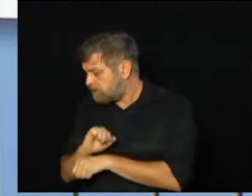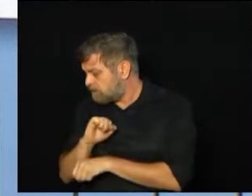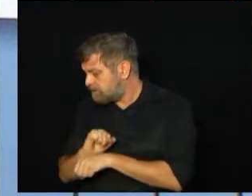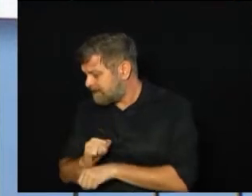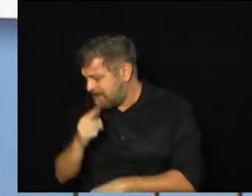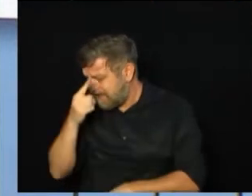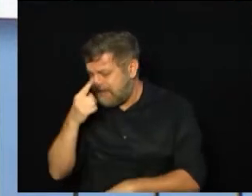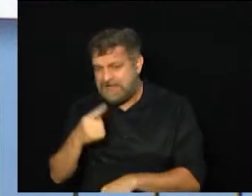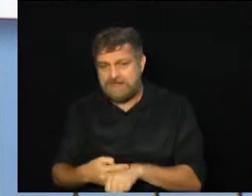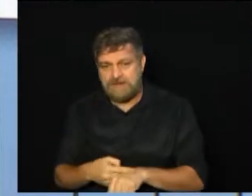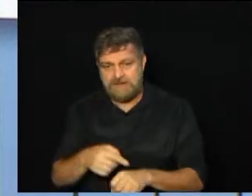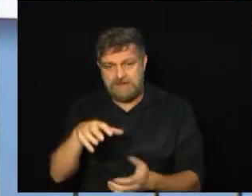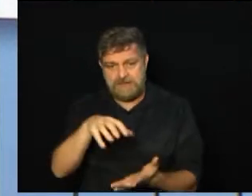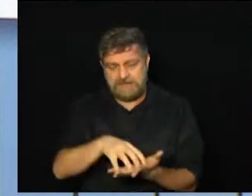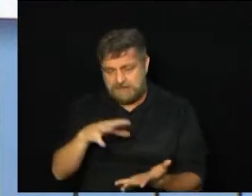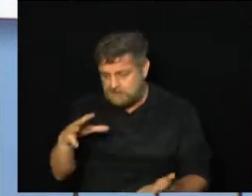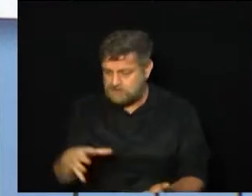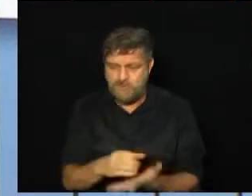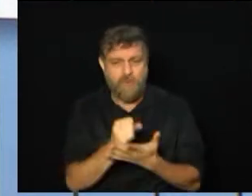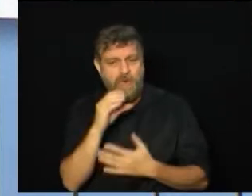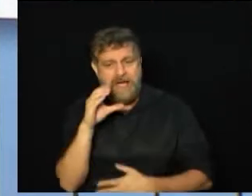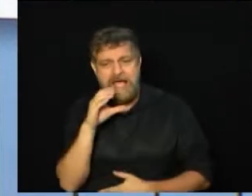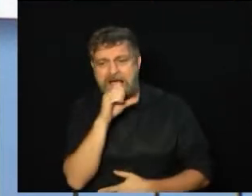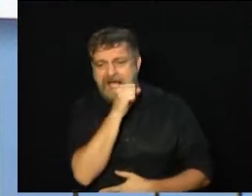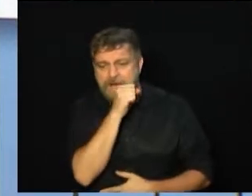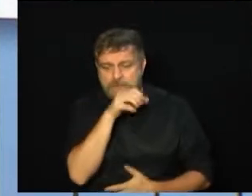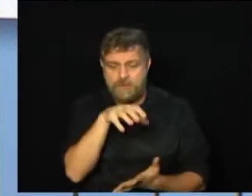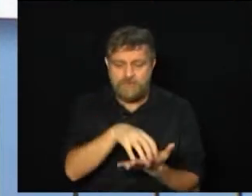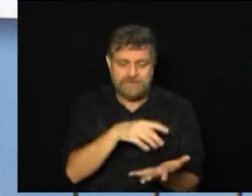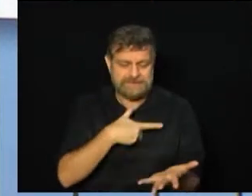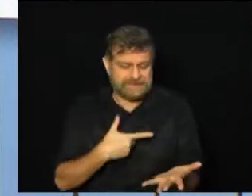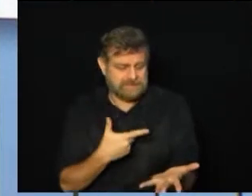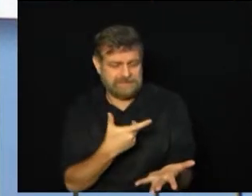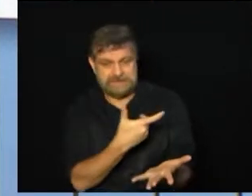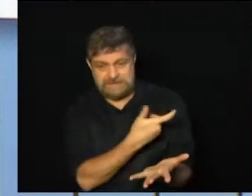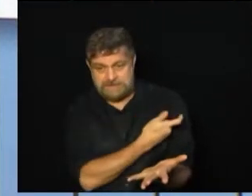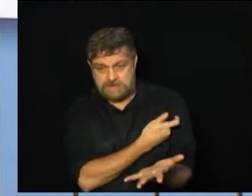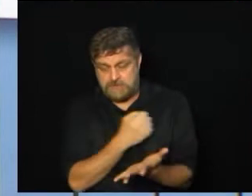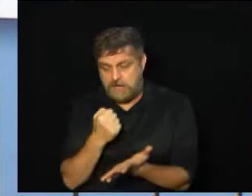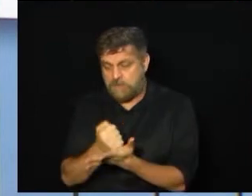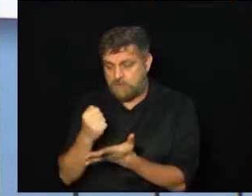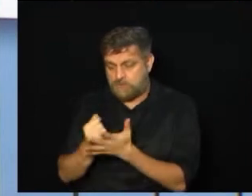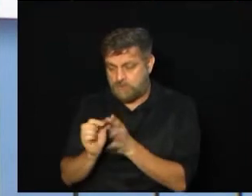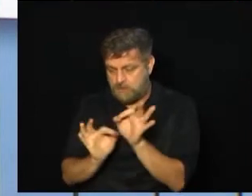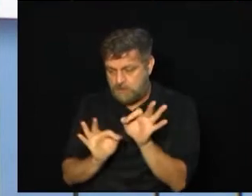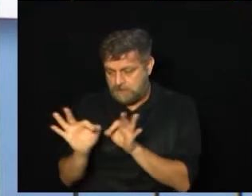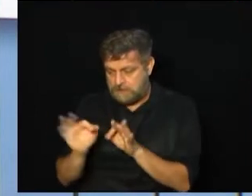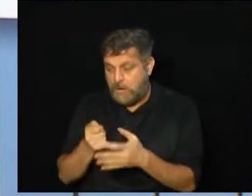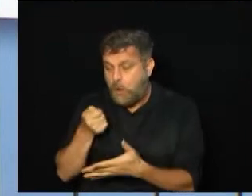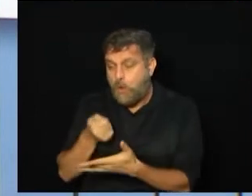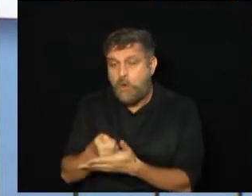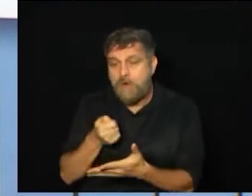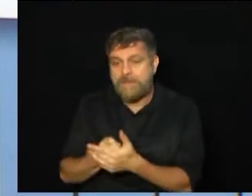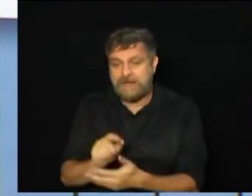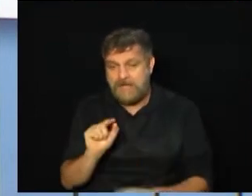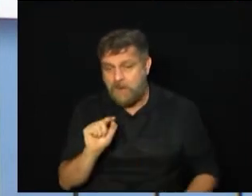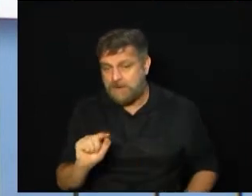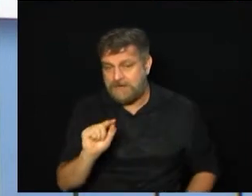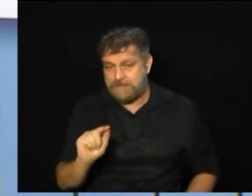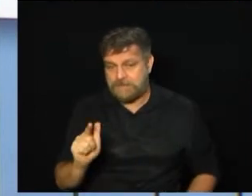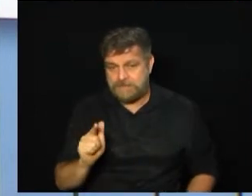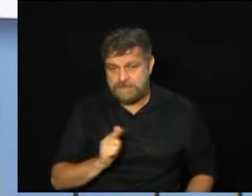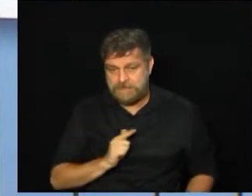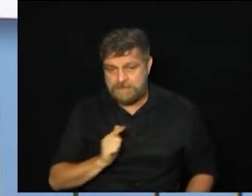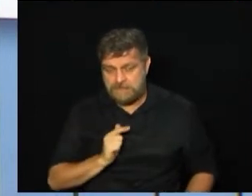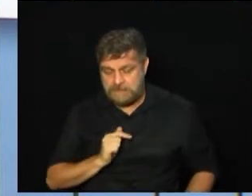dos prontos-socorros ou unidades básicas de saúde. Ele protocolou um projeto que obriga a realização